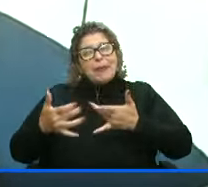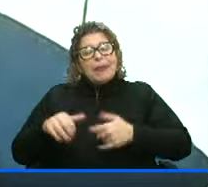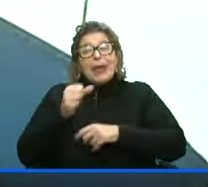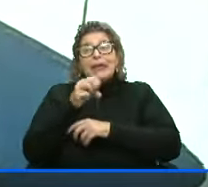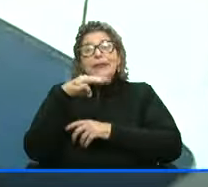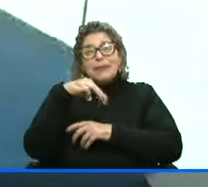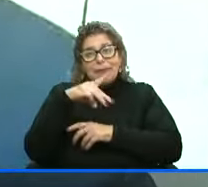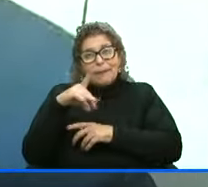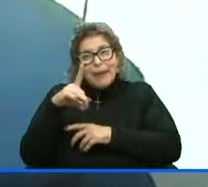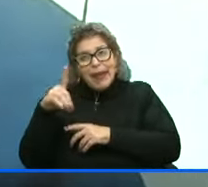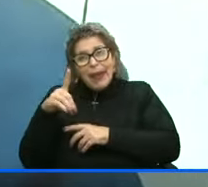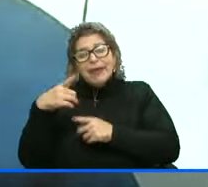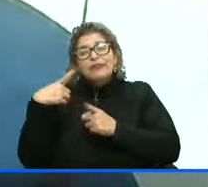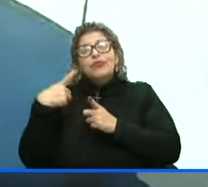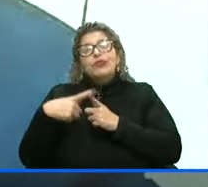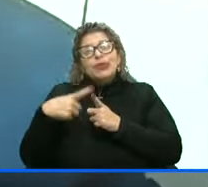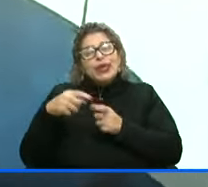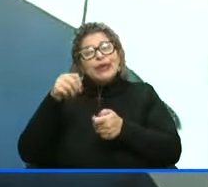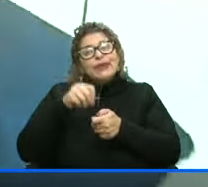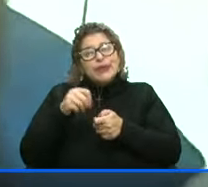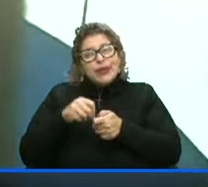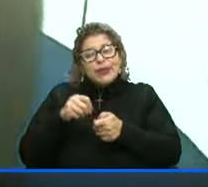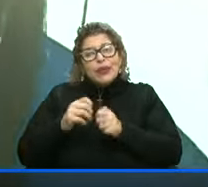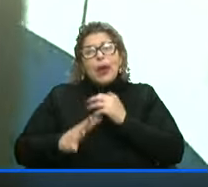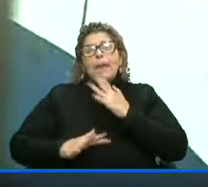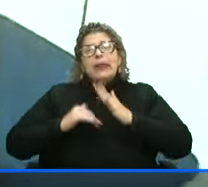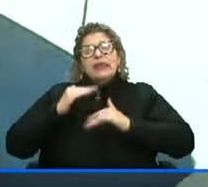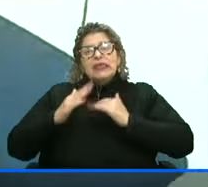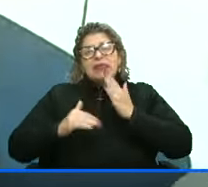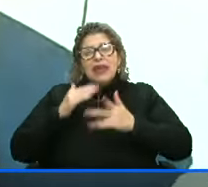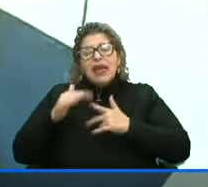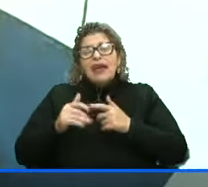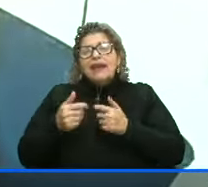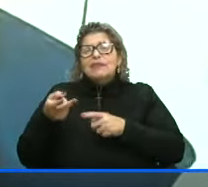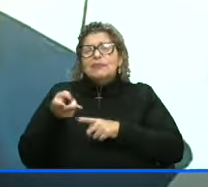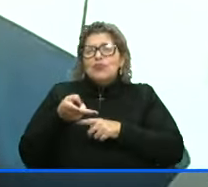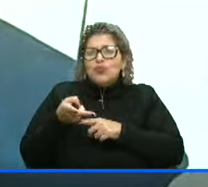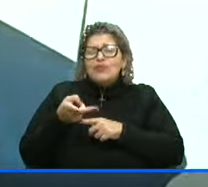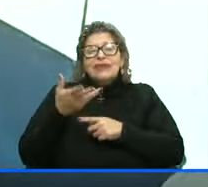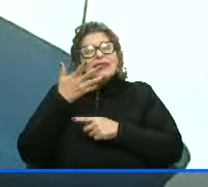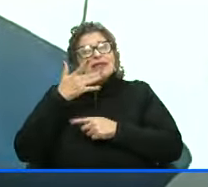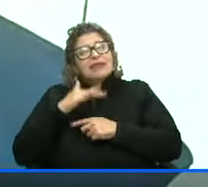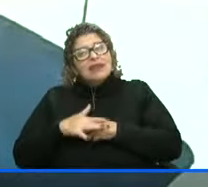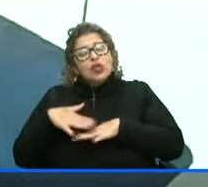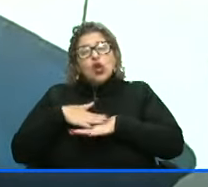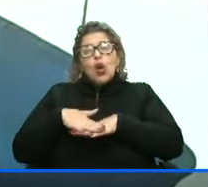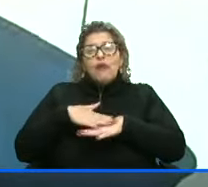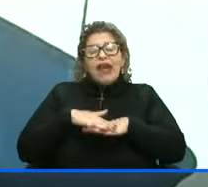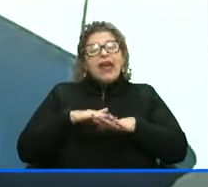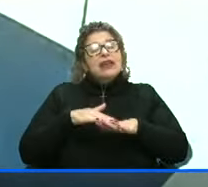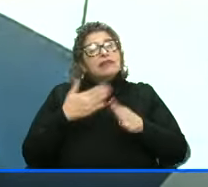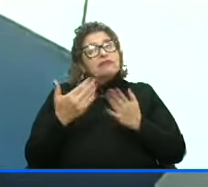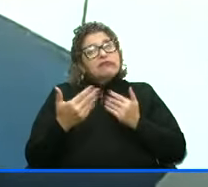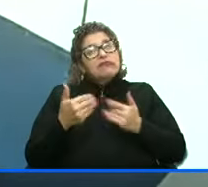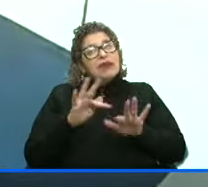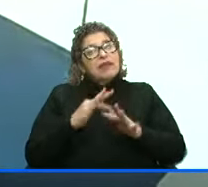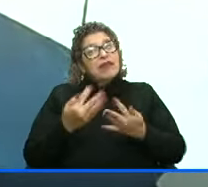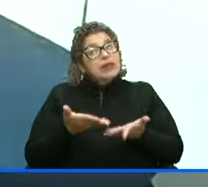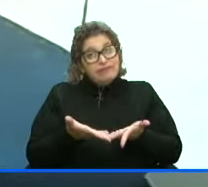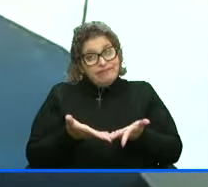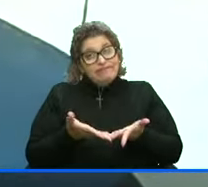SMED, do que a gente fez, qual o processo que a gente fez, e tudo de busca com aquela criança e conversa com aquela família.